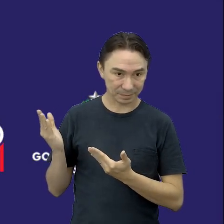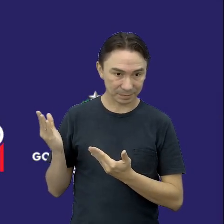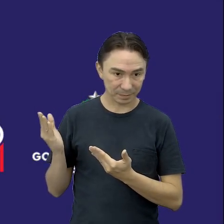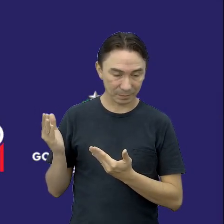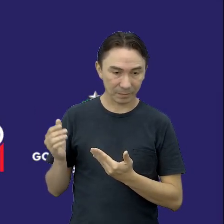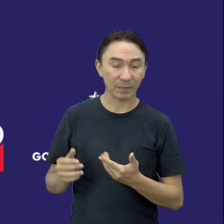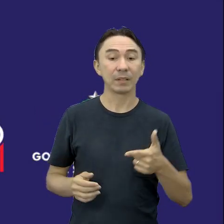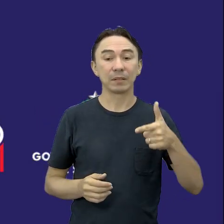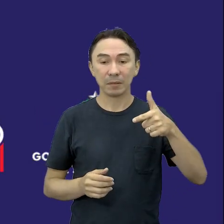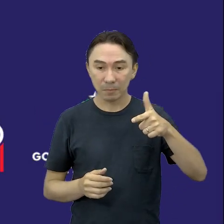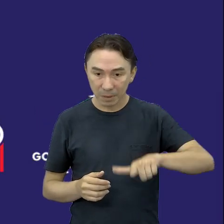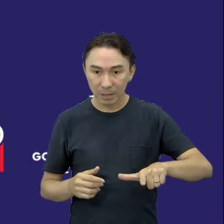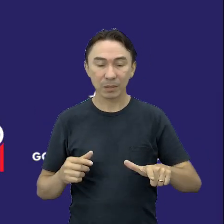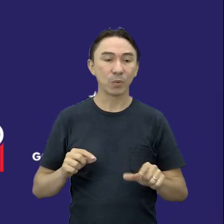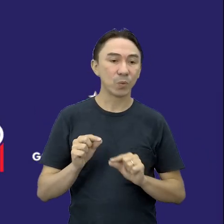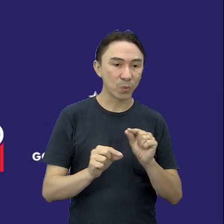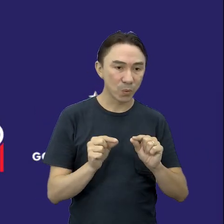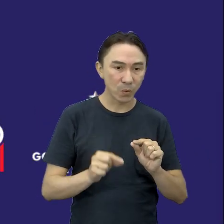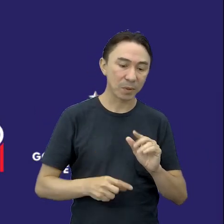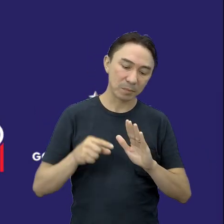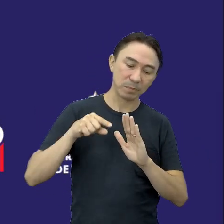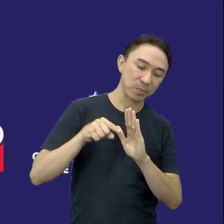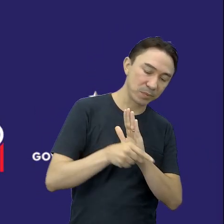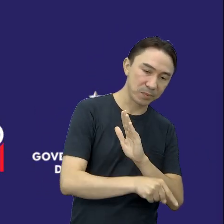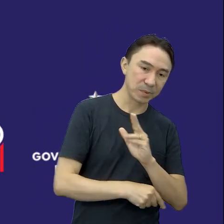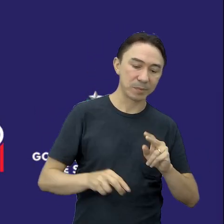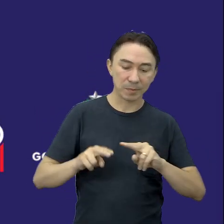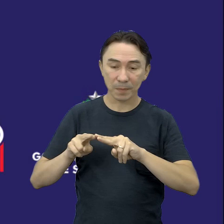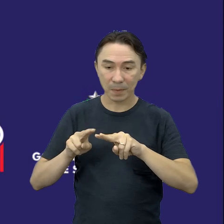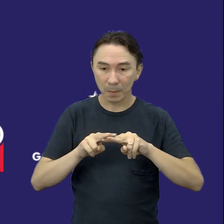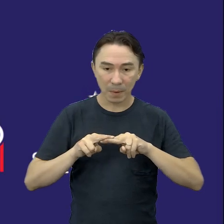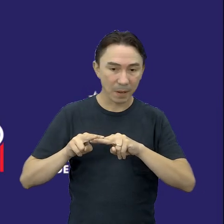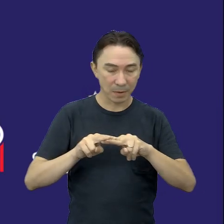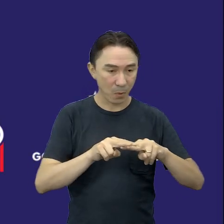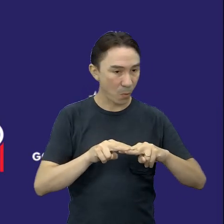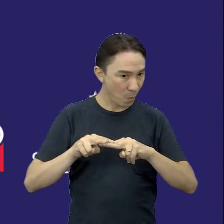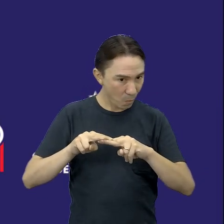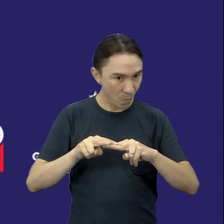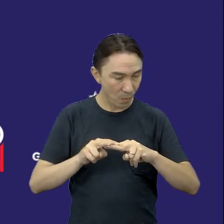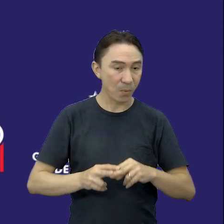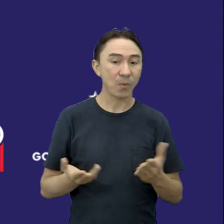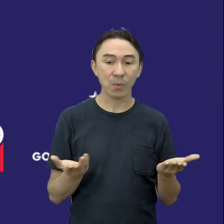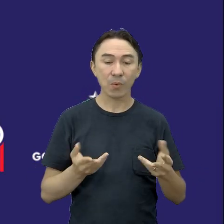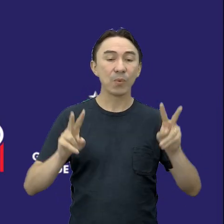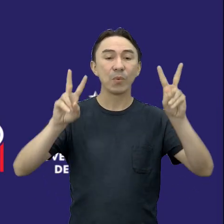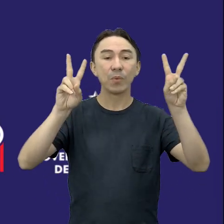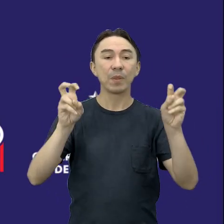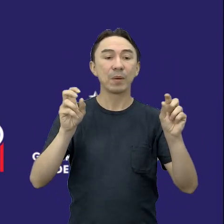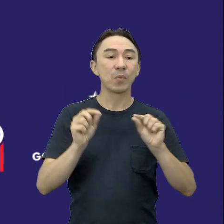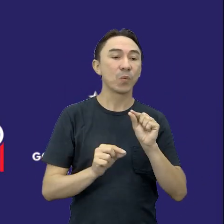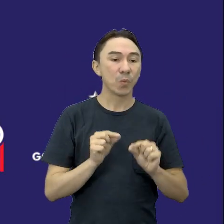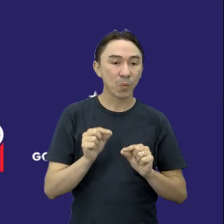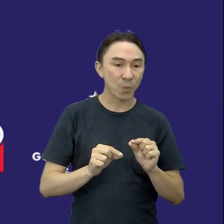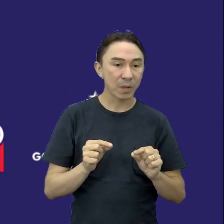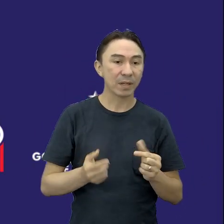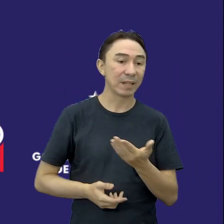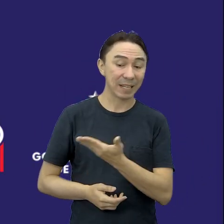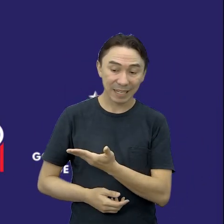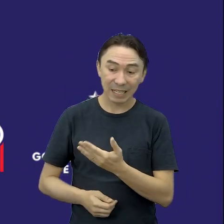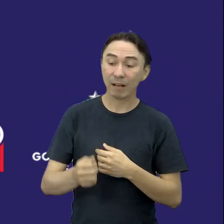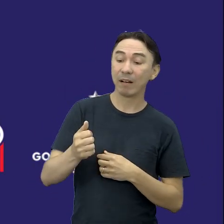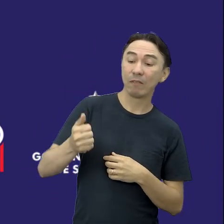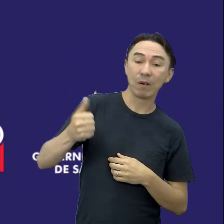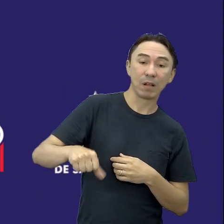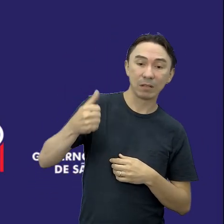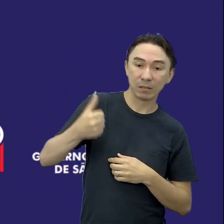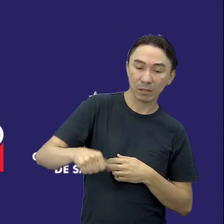aqui com mais um programa de recuperação e aprofundamento. Hoje a gente vai tratar de um tema, que é o uso pedagógico das avaliações.